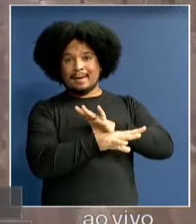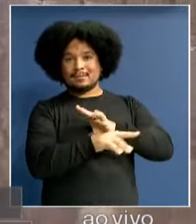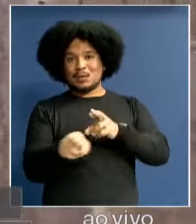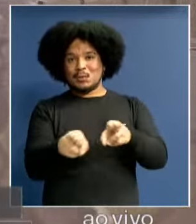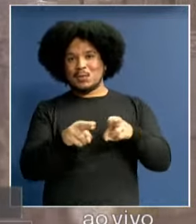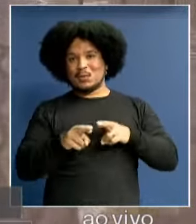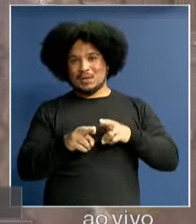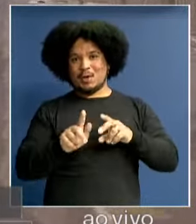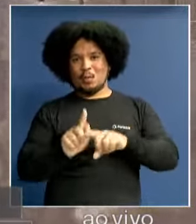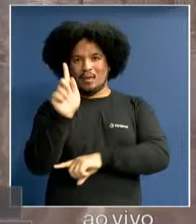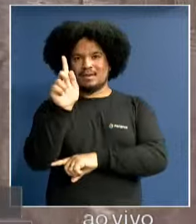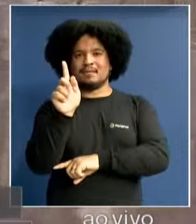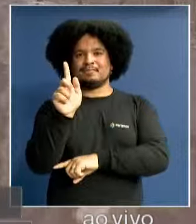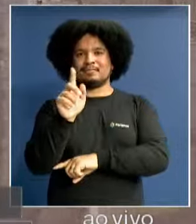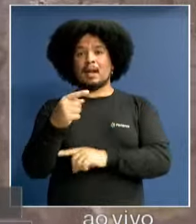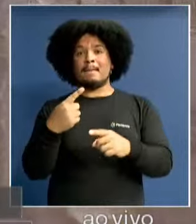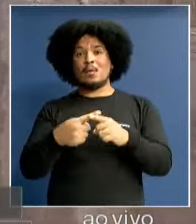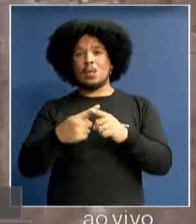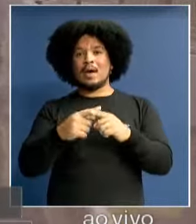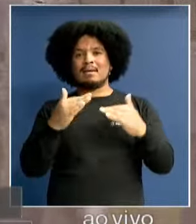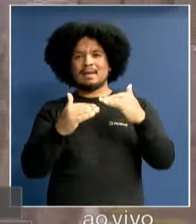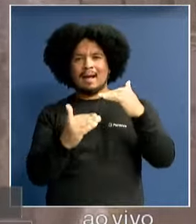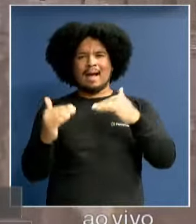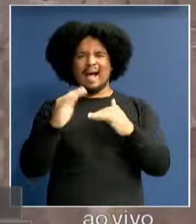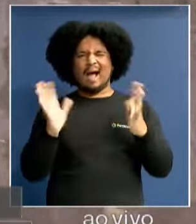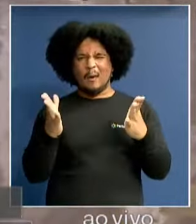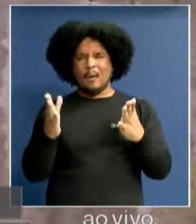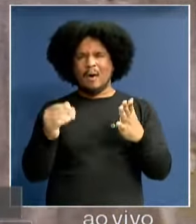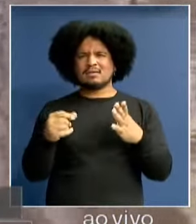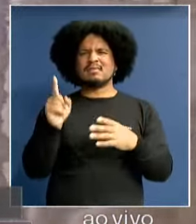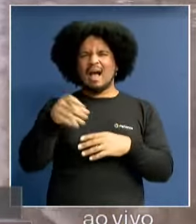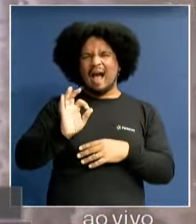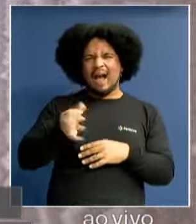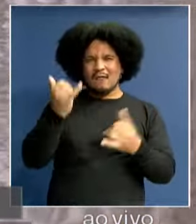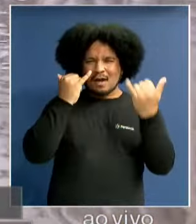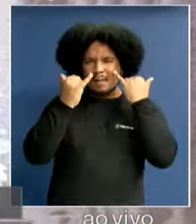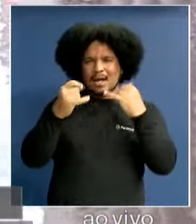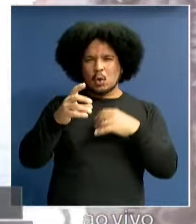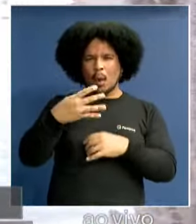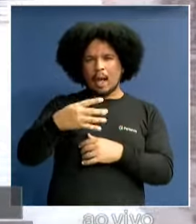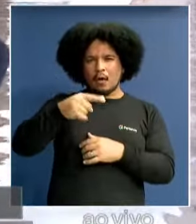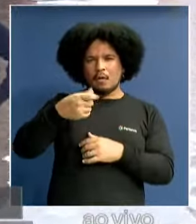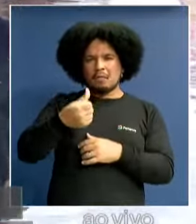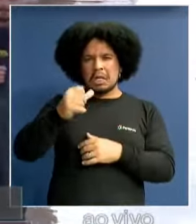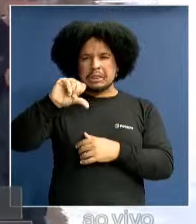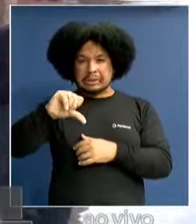centro. É, a informação que eu tenho é que está em 4,69, é isso, produção?